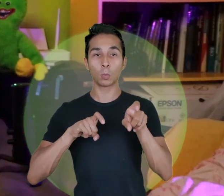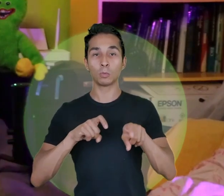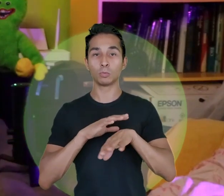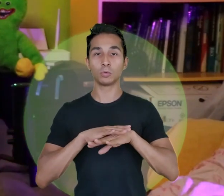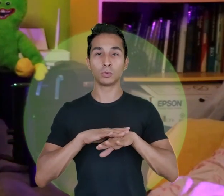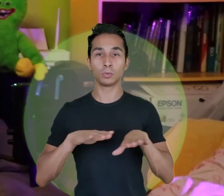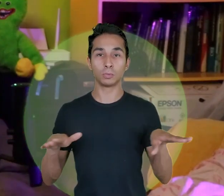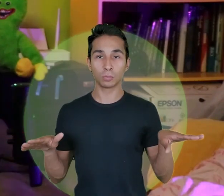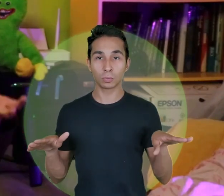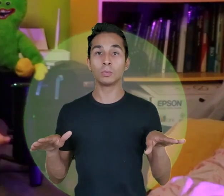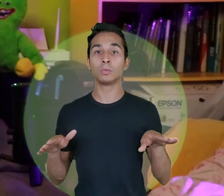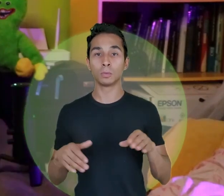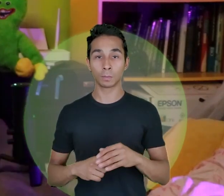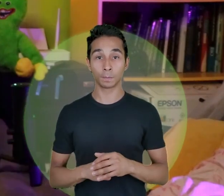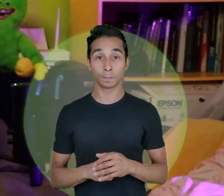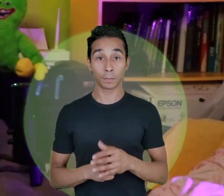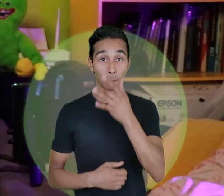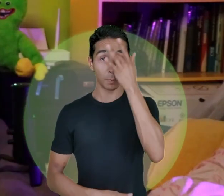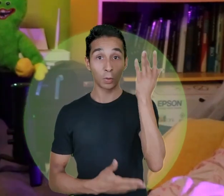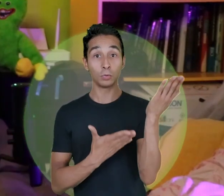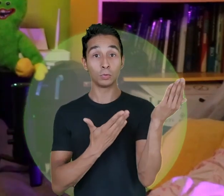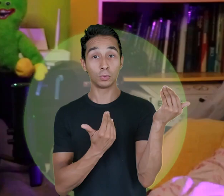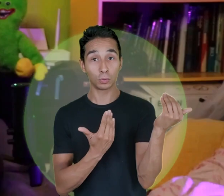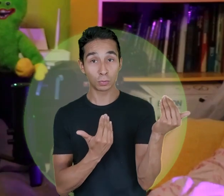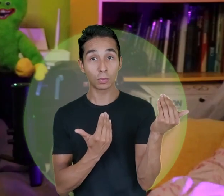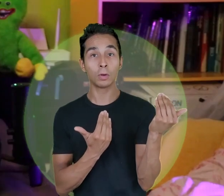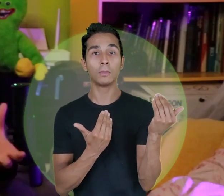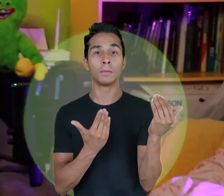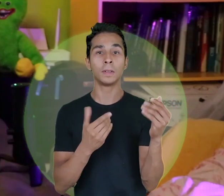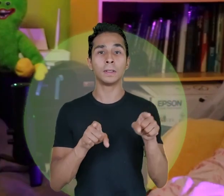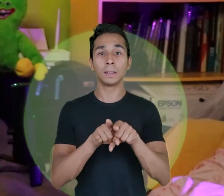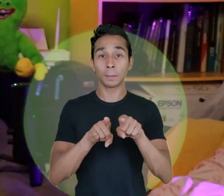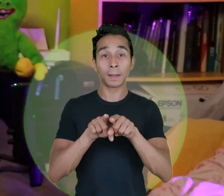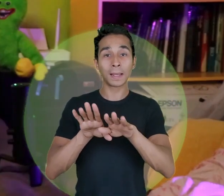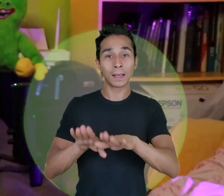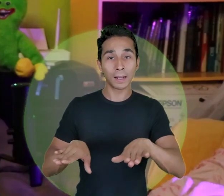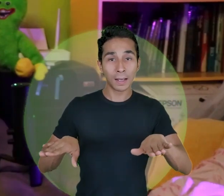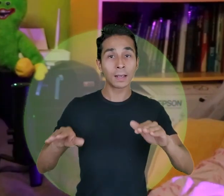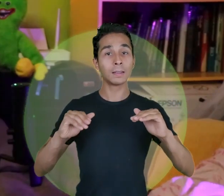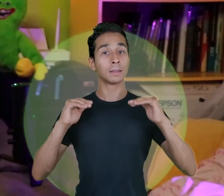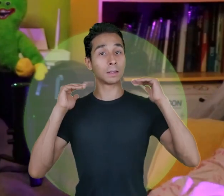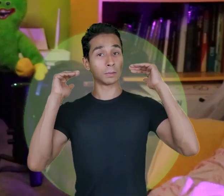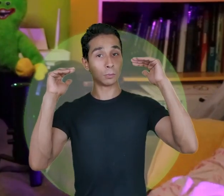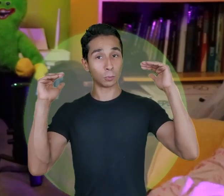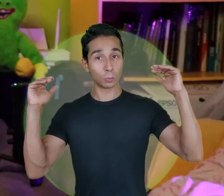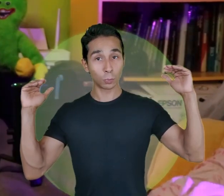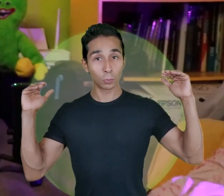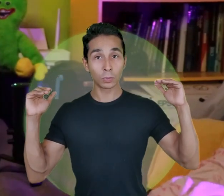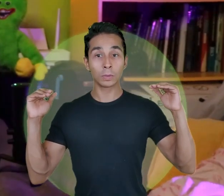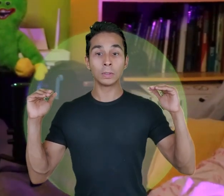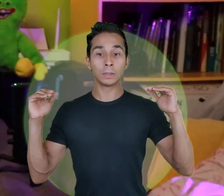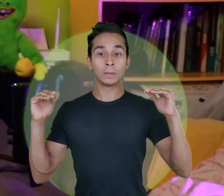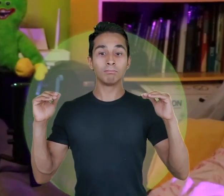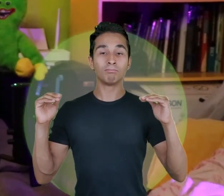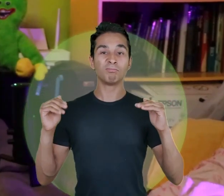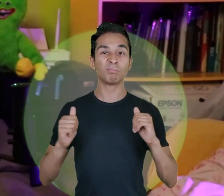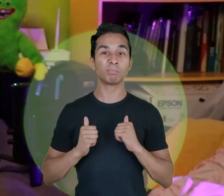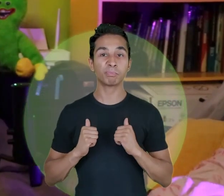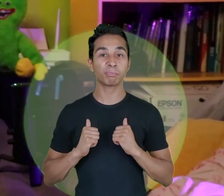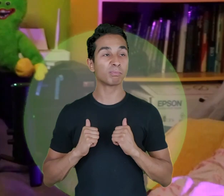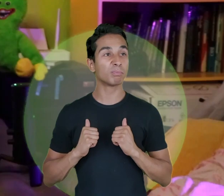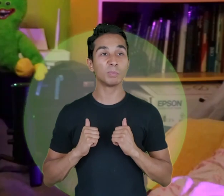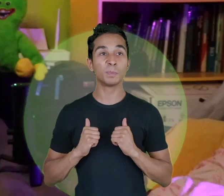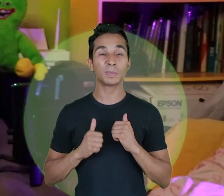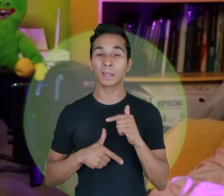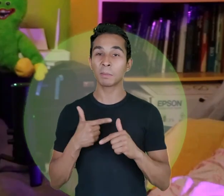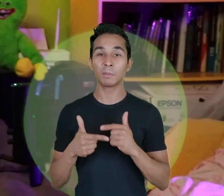gente não, tipo, são vários jovens, vários grupos, né, não só jovens, mas crianças, adultos, pessoas ociosas, ou que muitas vezes tem